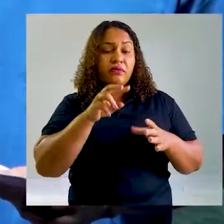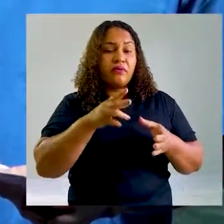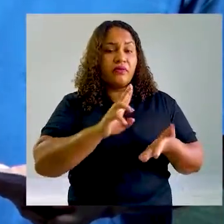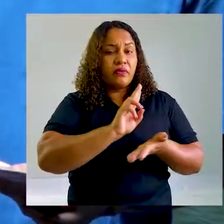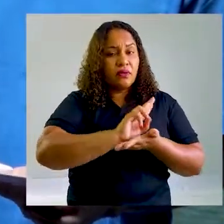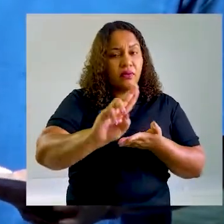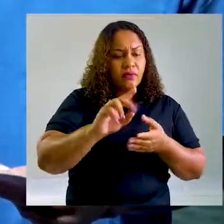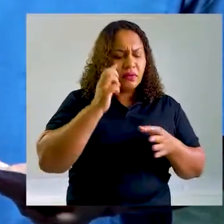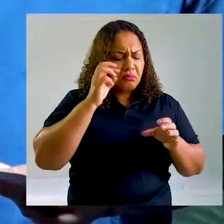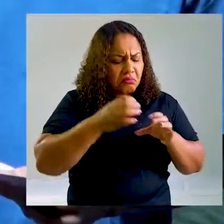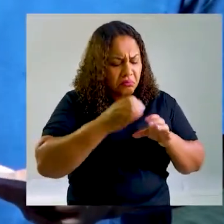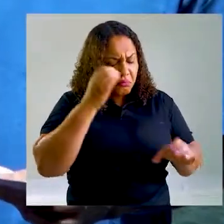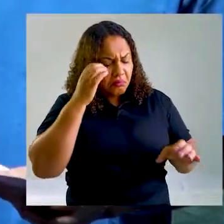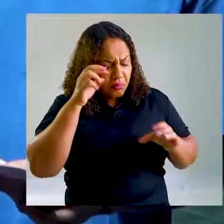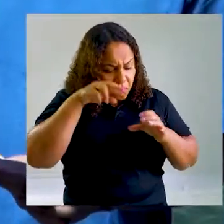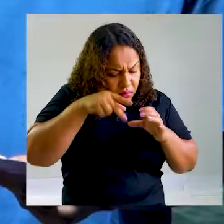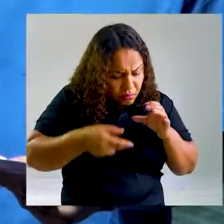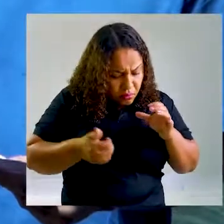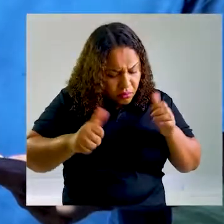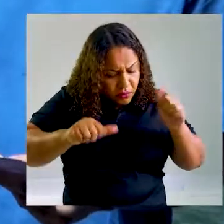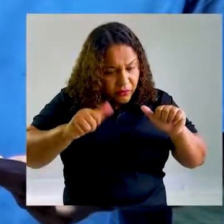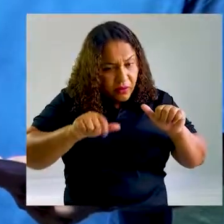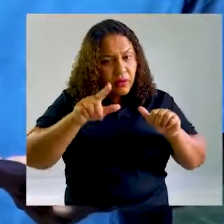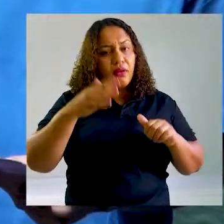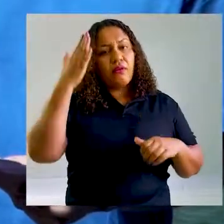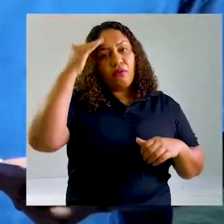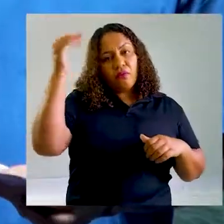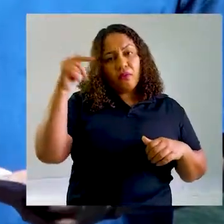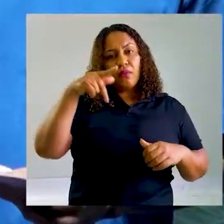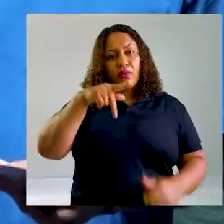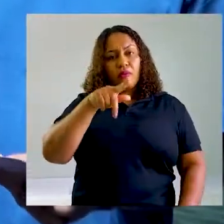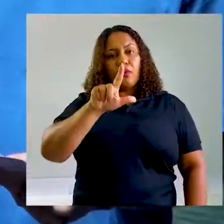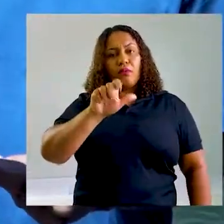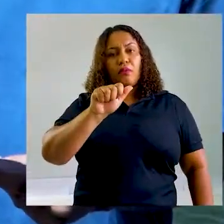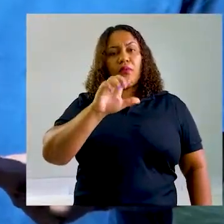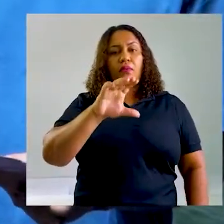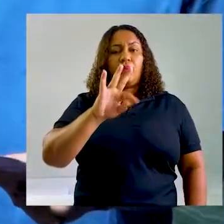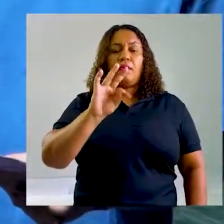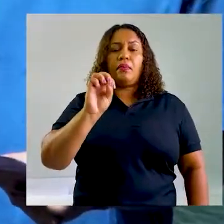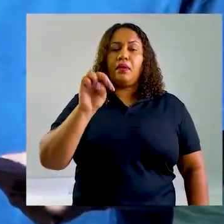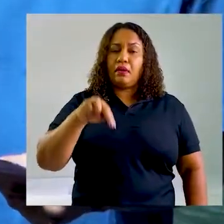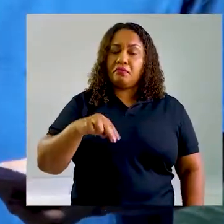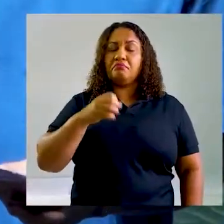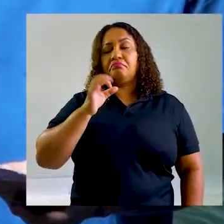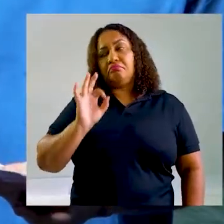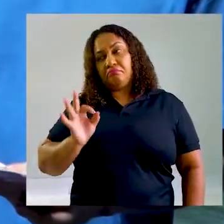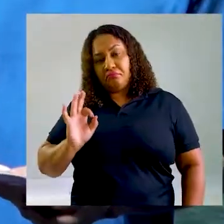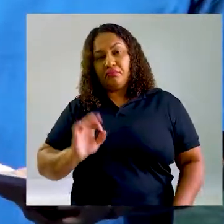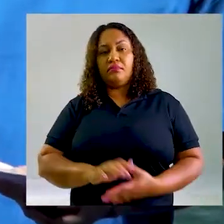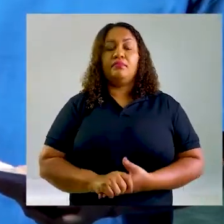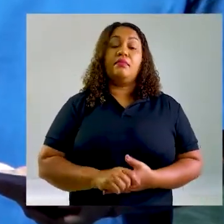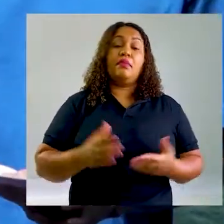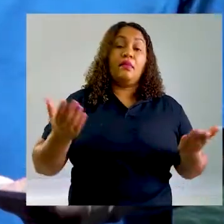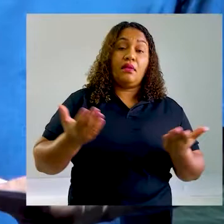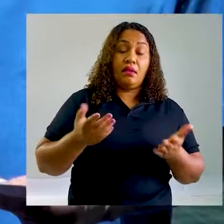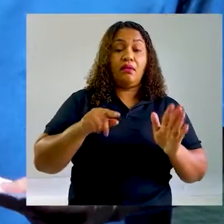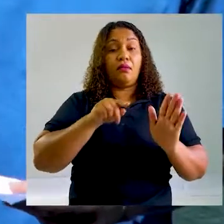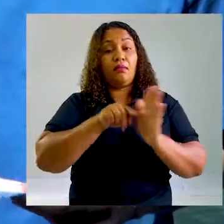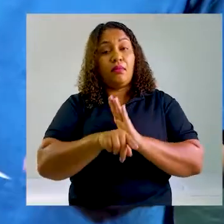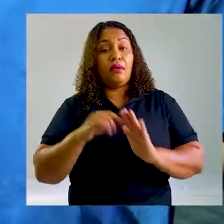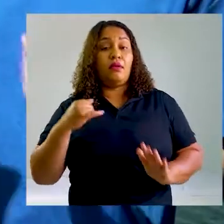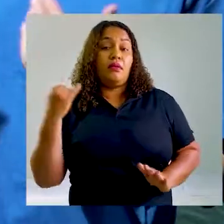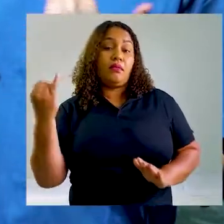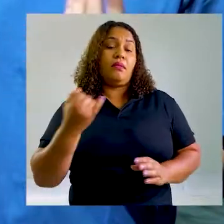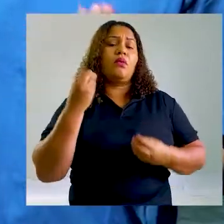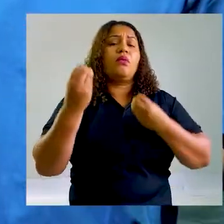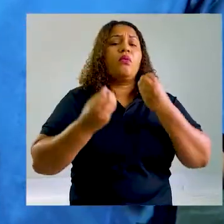levando para o laboratório e examinando no microscópio. Esse é o famoso plâncton. Muito bem, muito bem. Professor, agora uma pergunta importante.